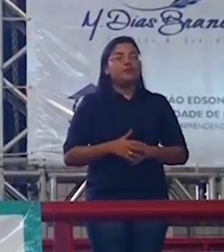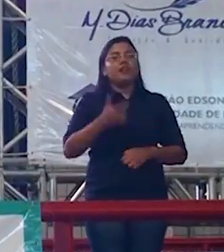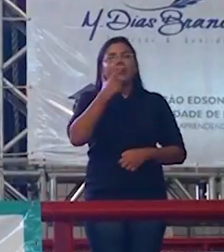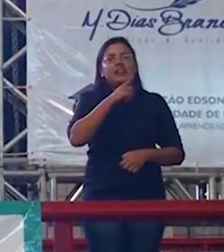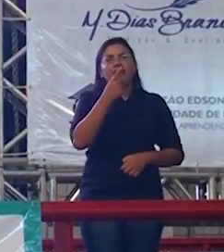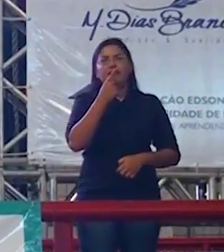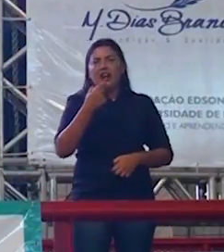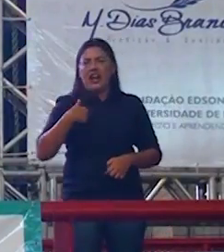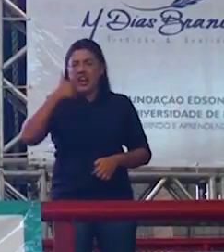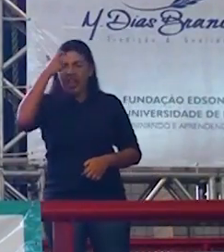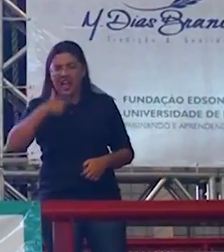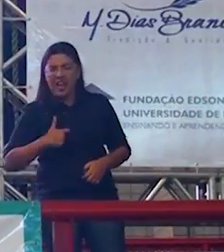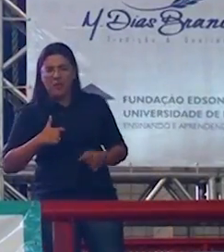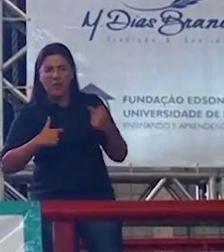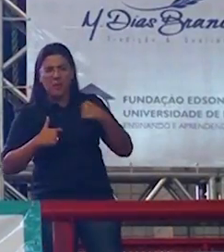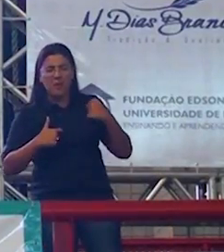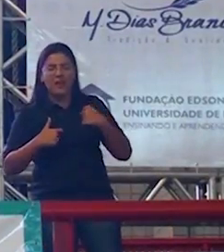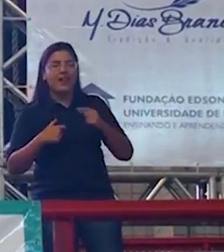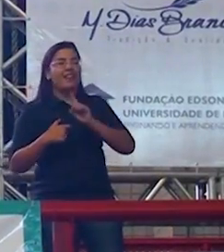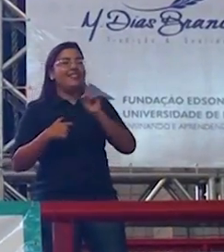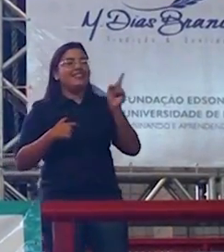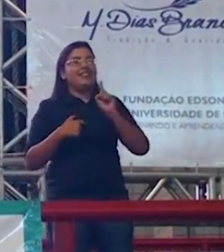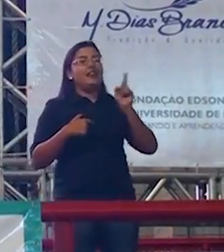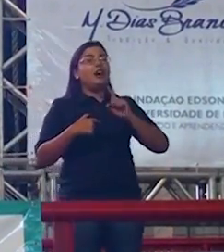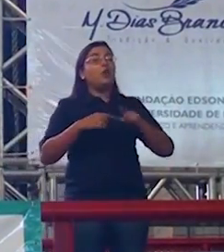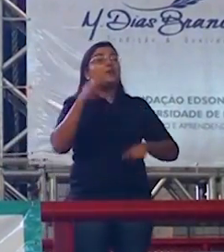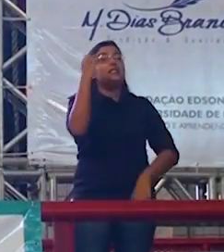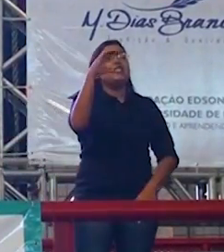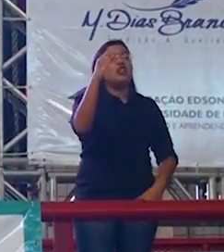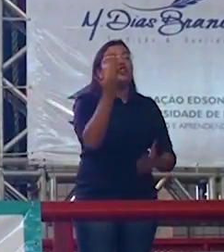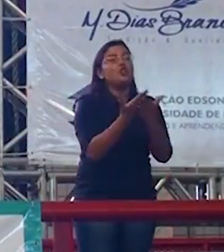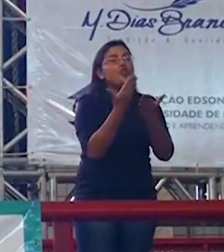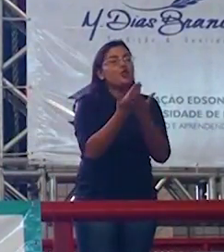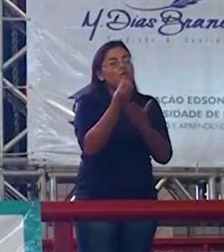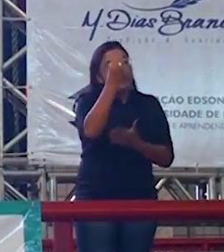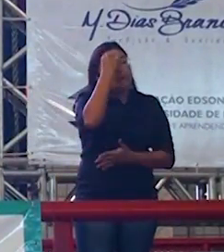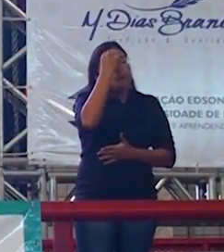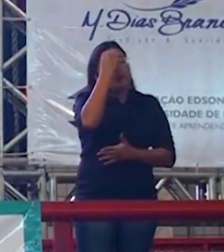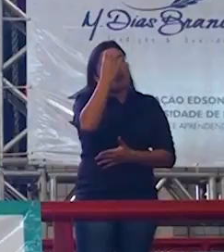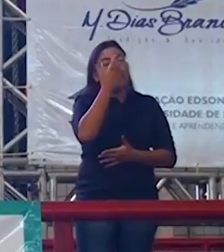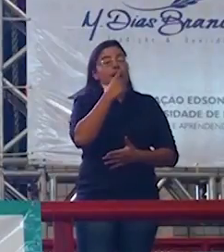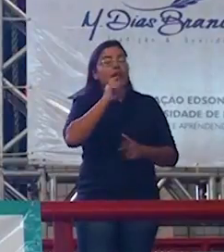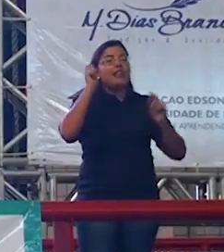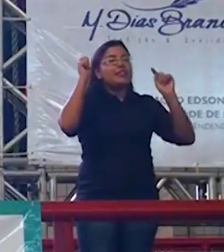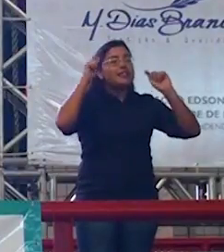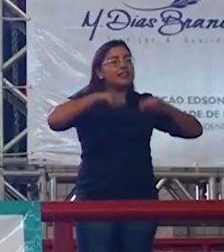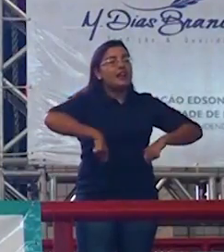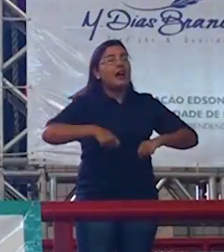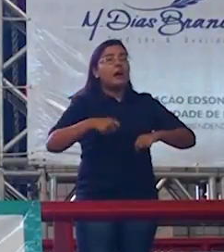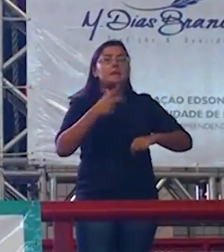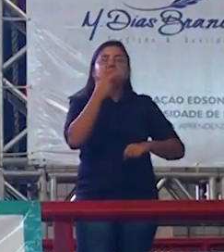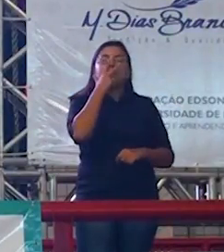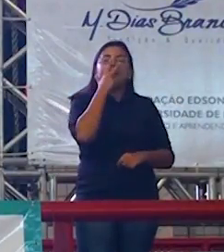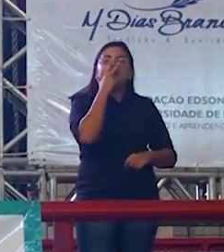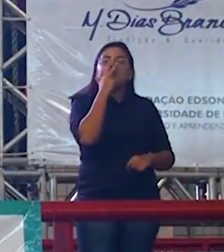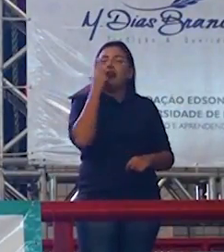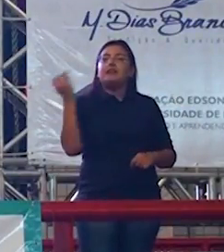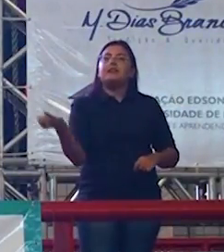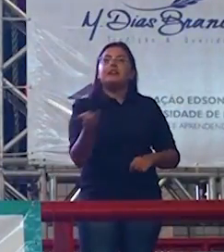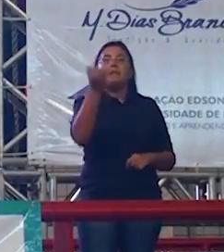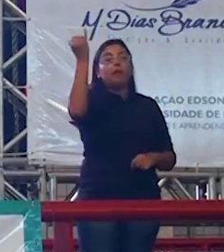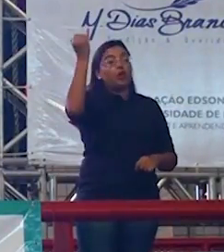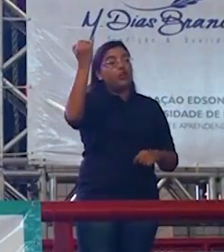isso não foi o Alexandre, foi a maior autoridade de memória no mundo. A capacidade mais espetacular da